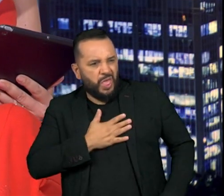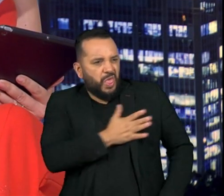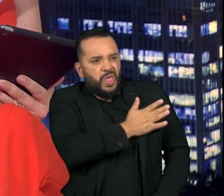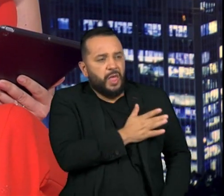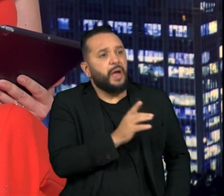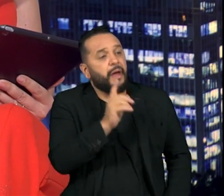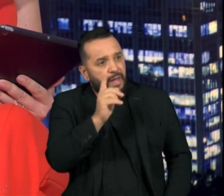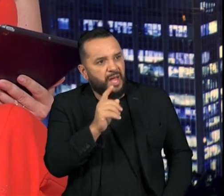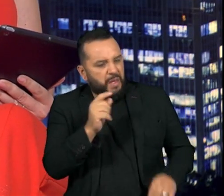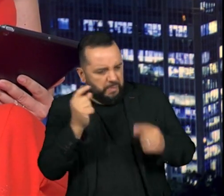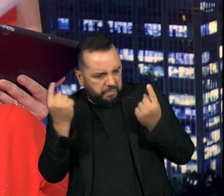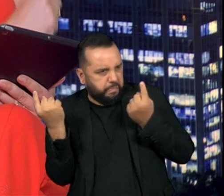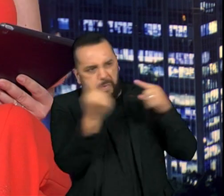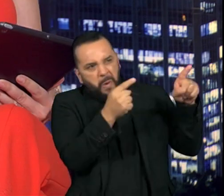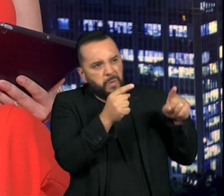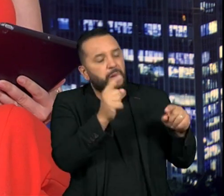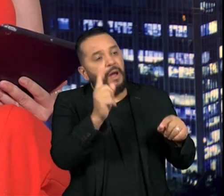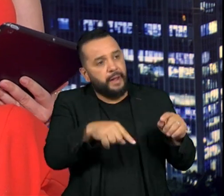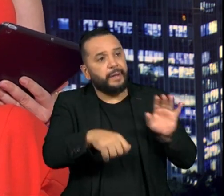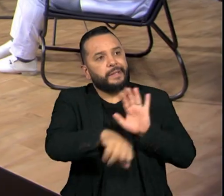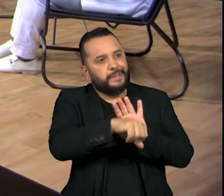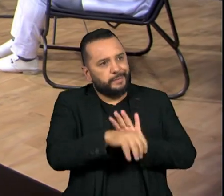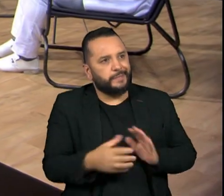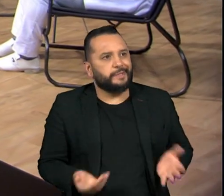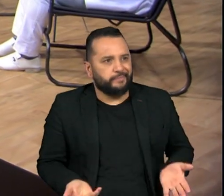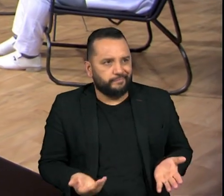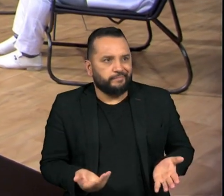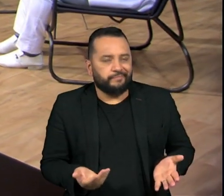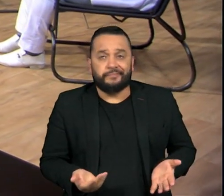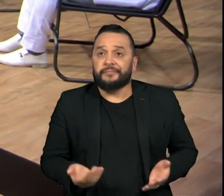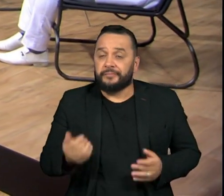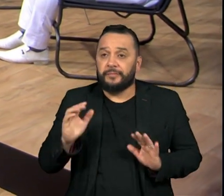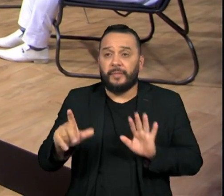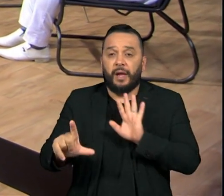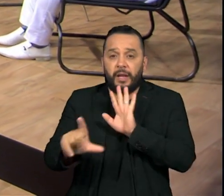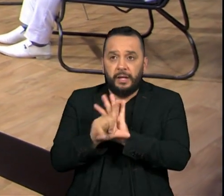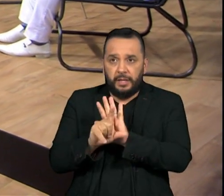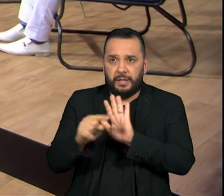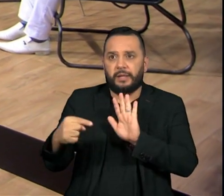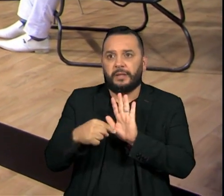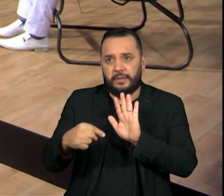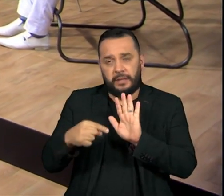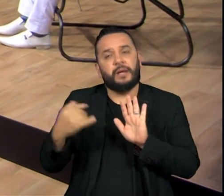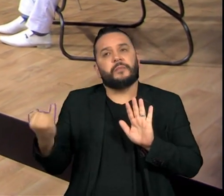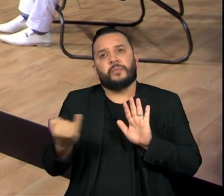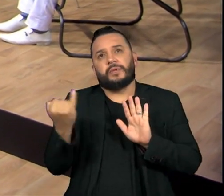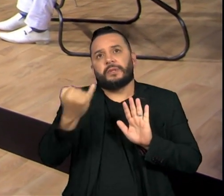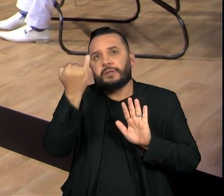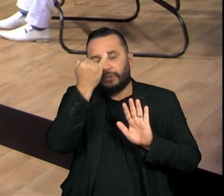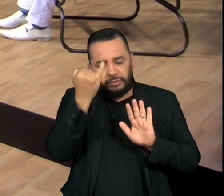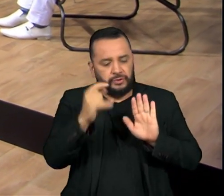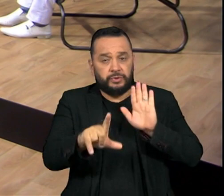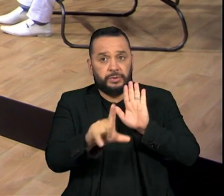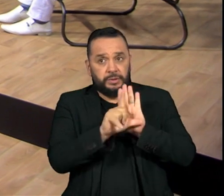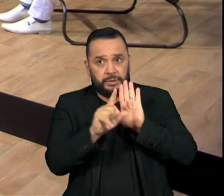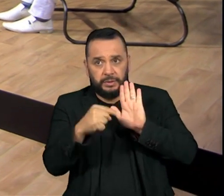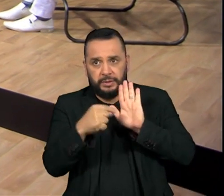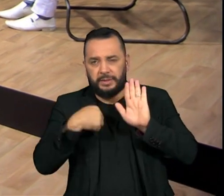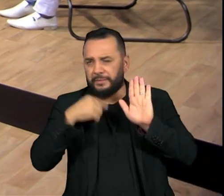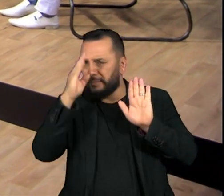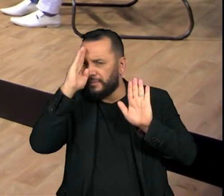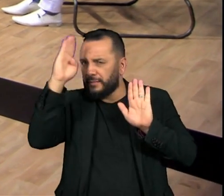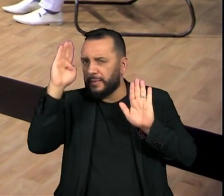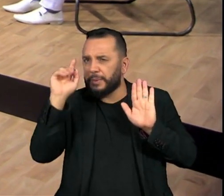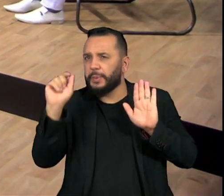acontece, então? A lei ela é cumprida de fato? Ela é um instrumento válido, principalmente para casos